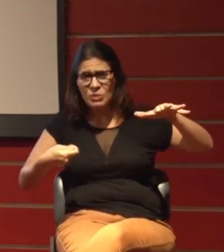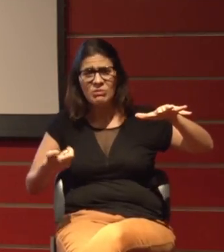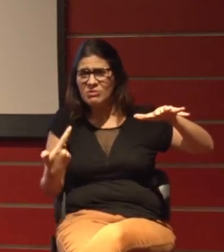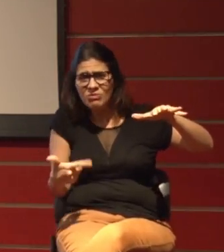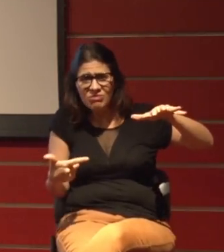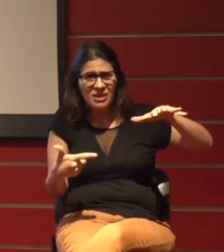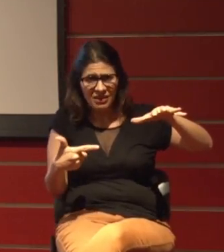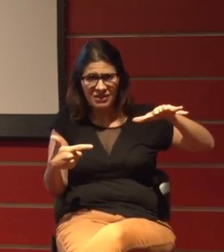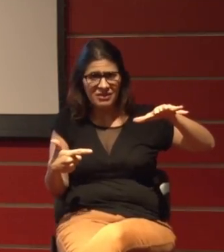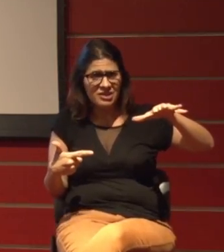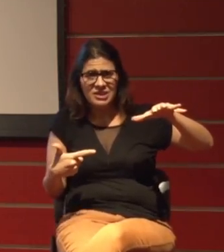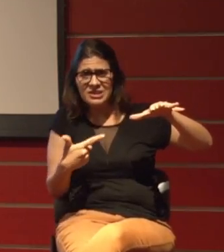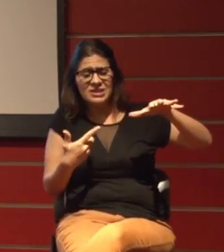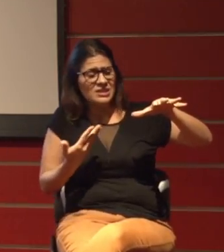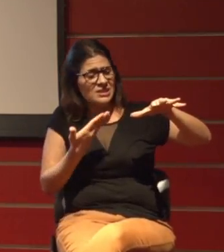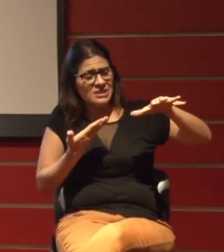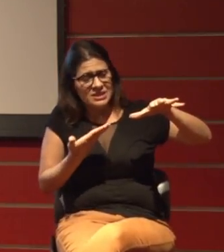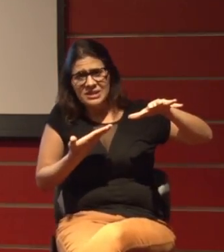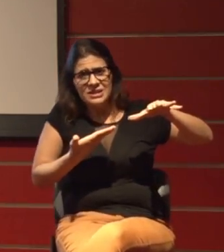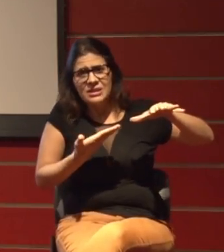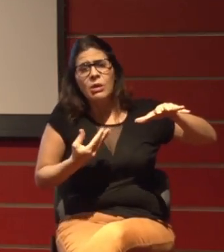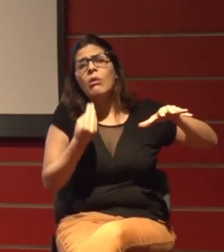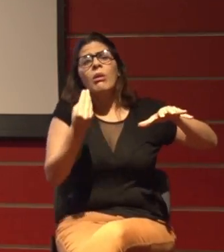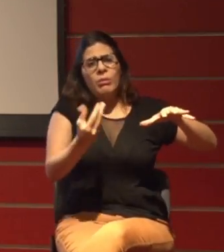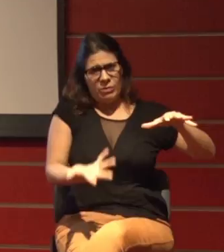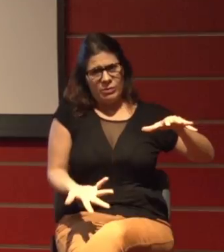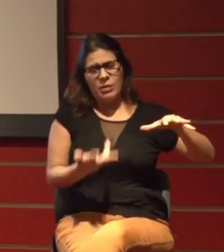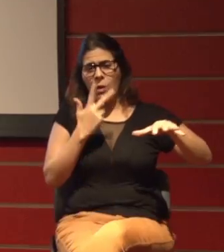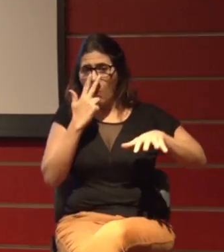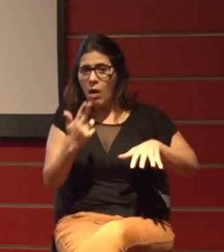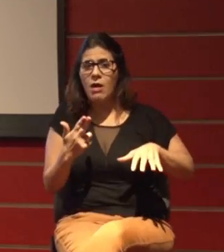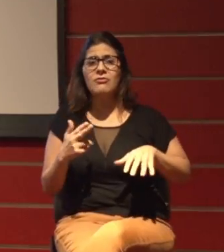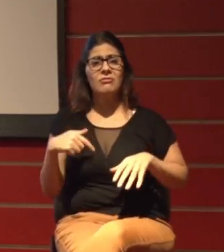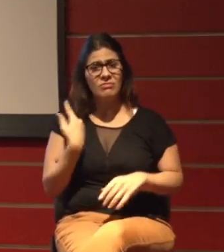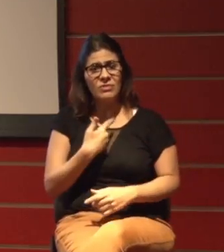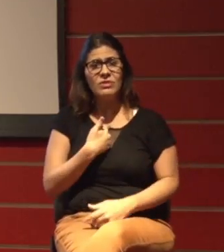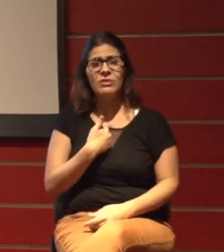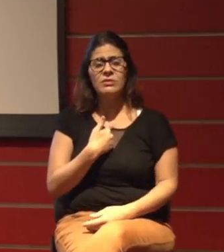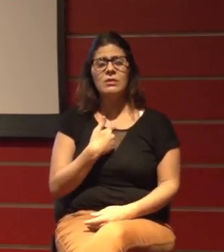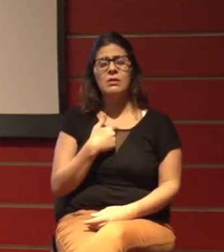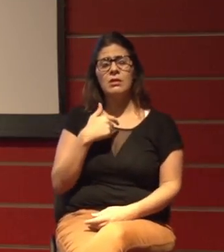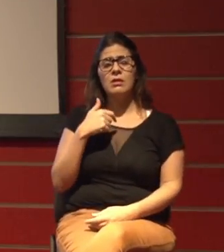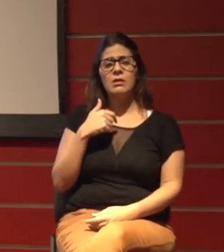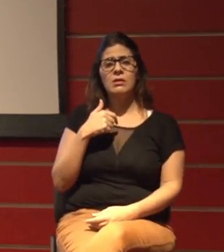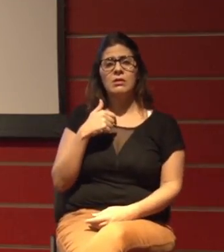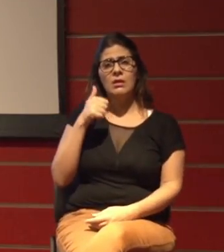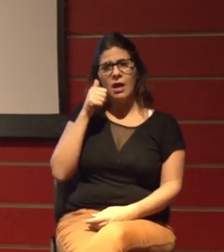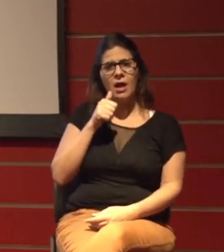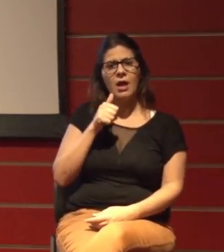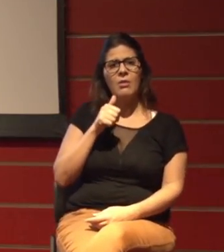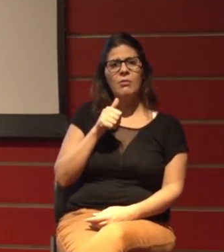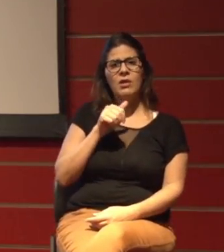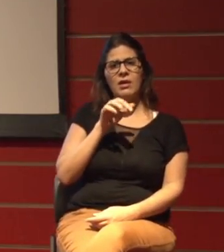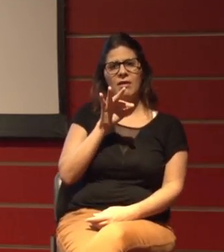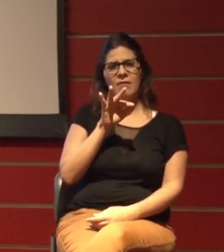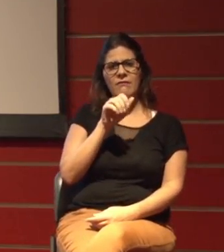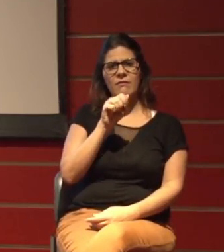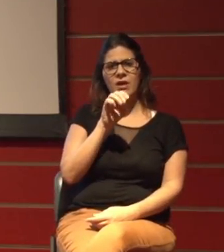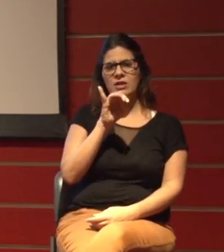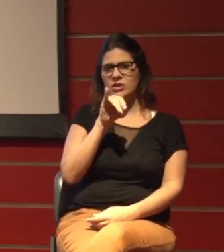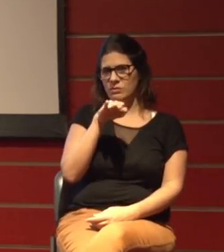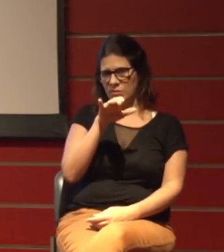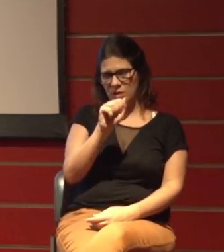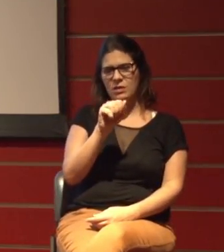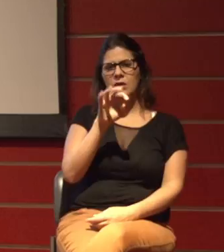indústria Eu acho que o que a gente tem que eh Aí vem uma fala da da parador de atores Fátima Toledo que eu gosto